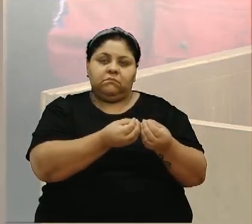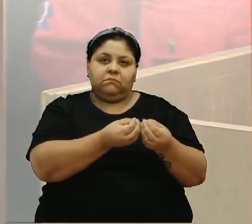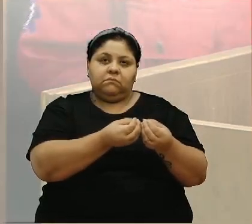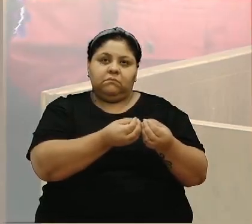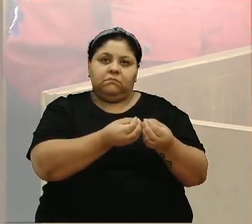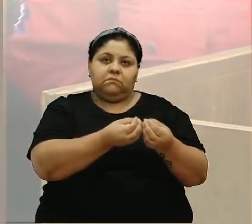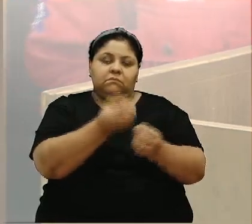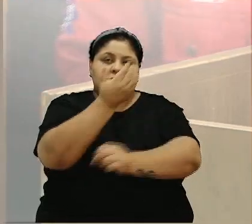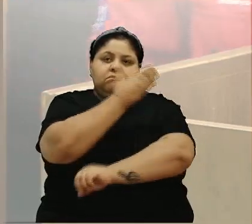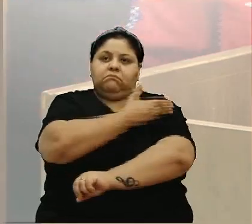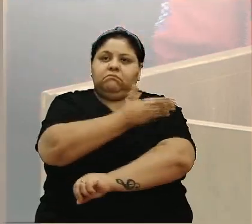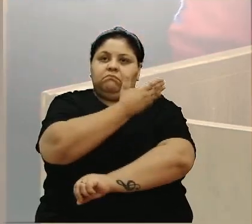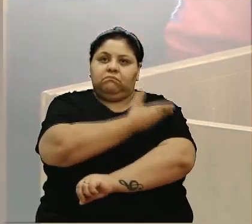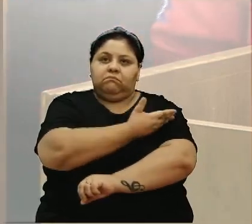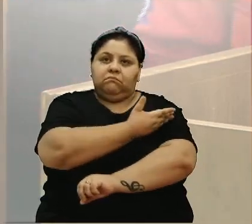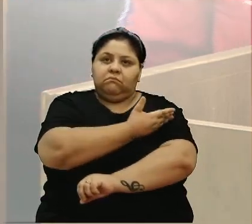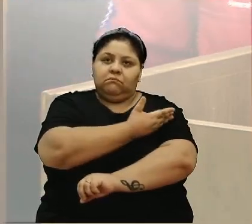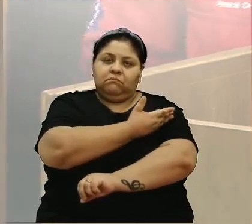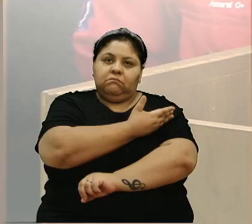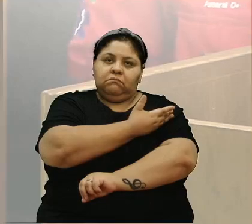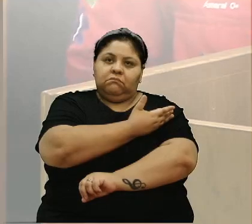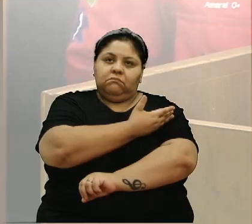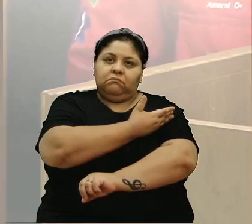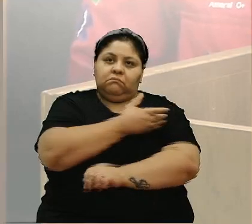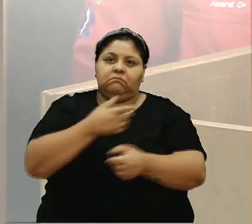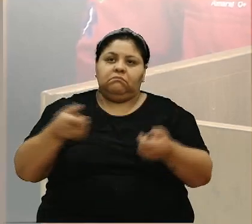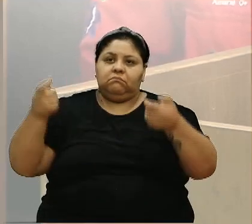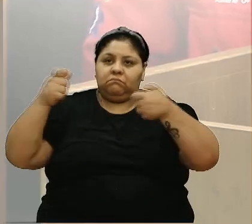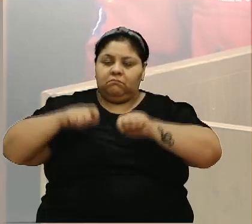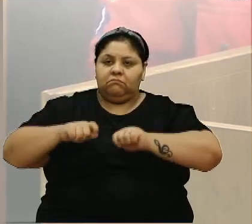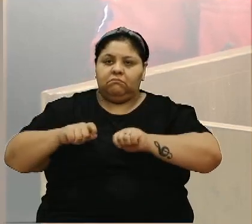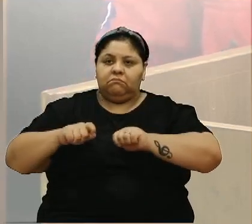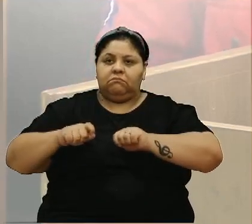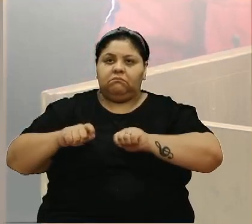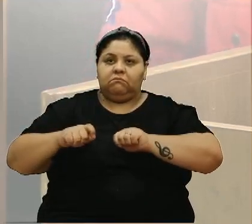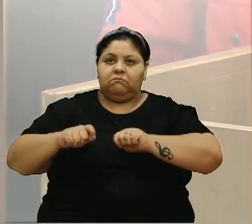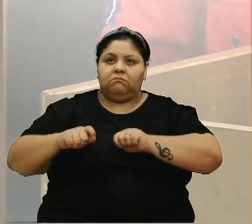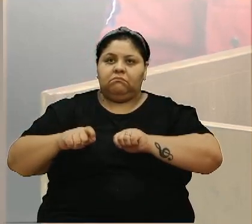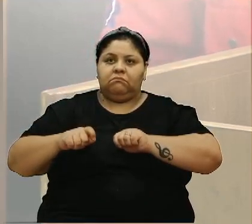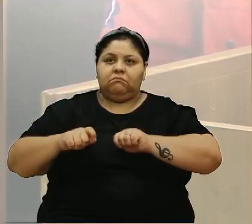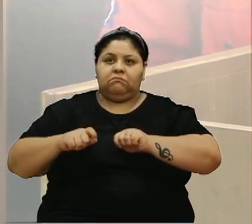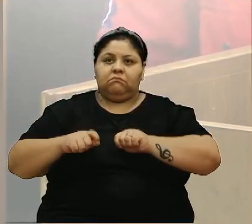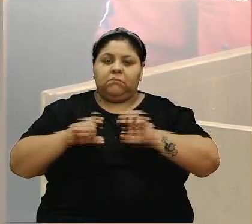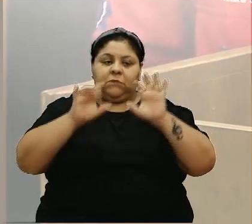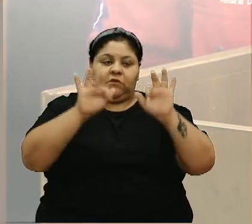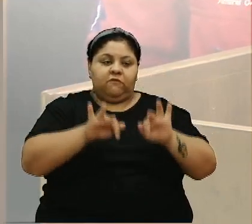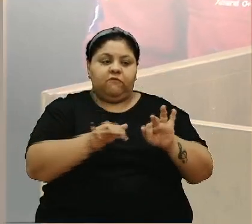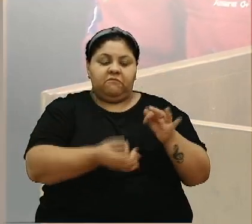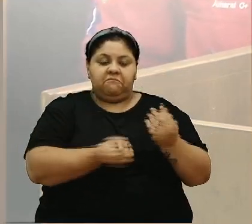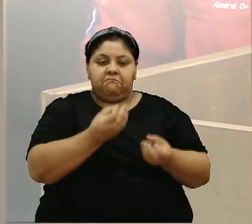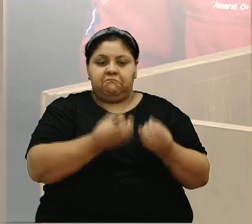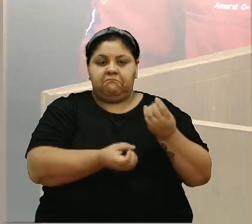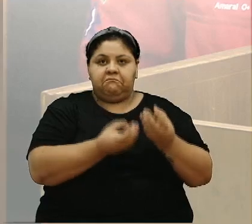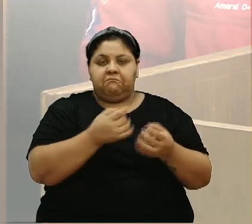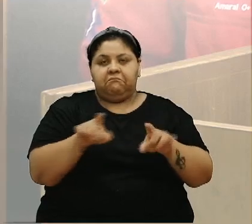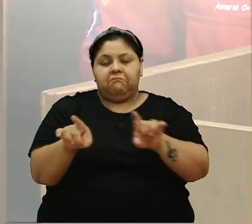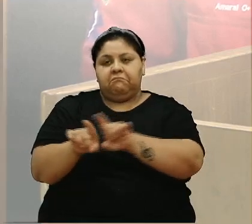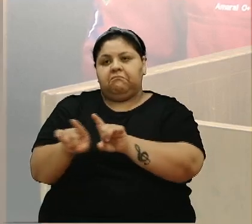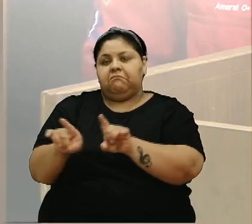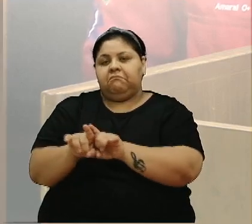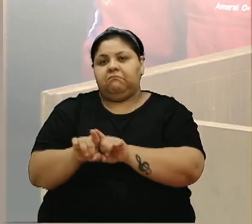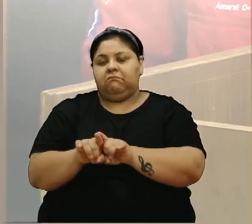de treinamentos e capacitação para eles na questão de combate a incêndio e aí na questão